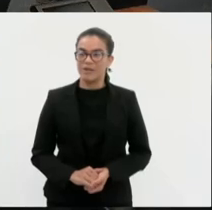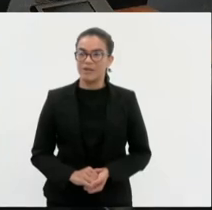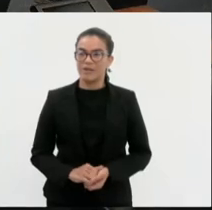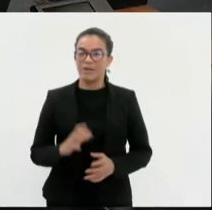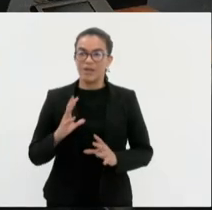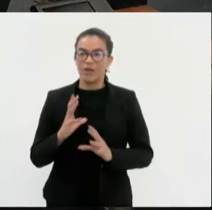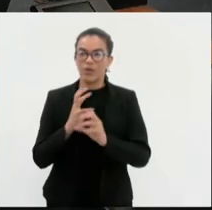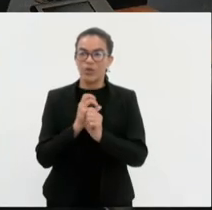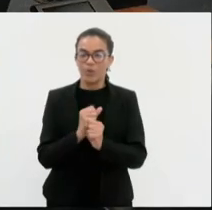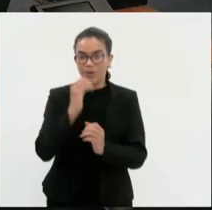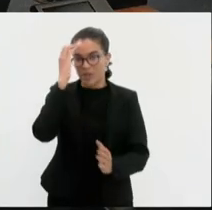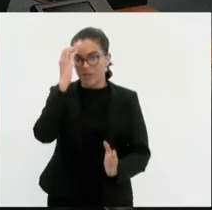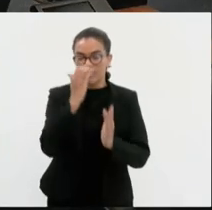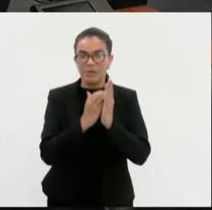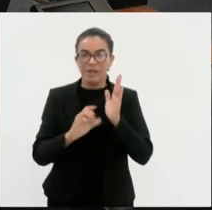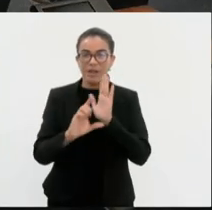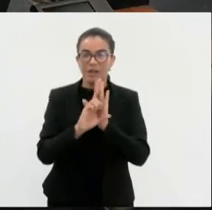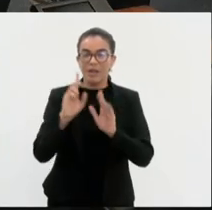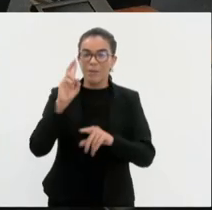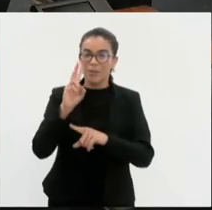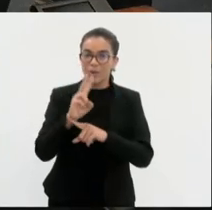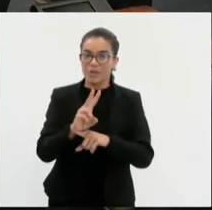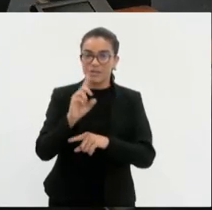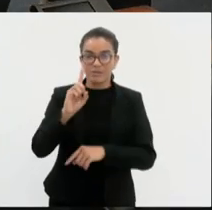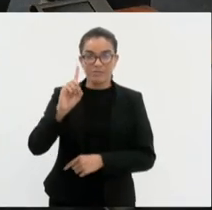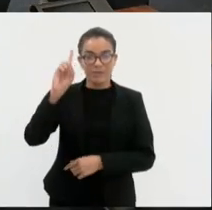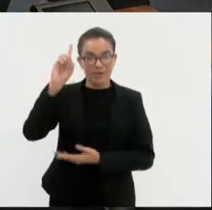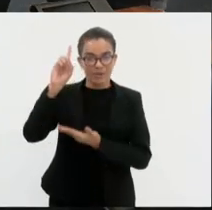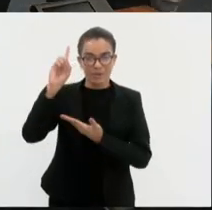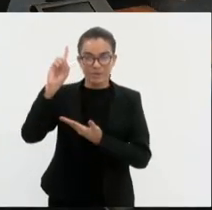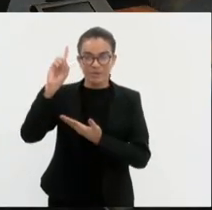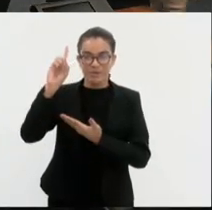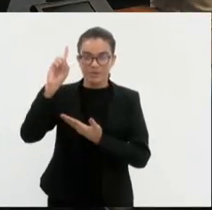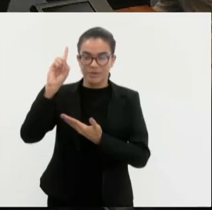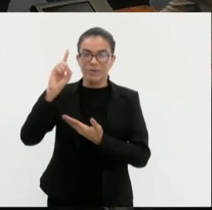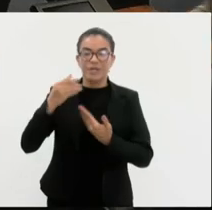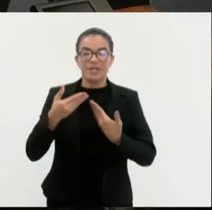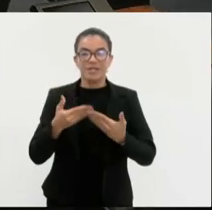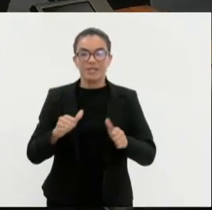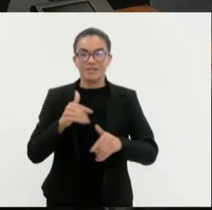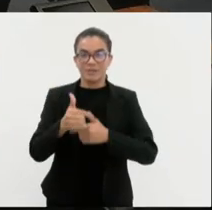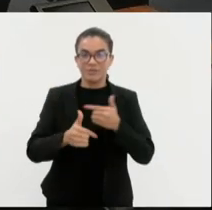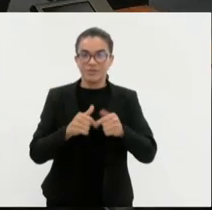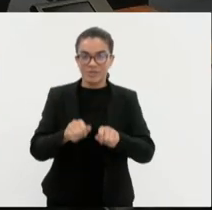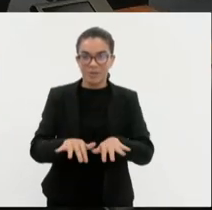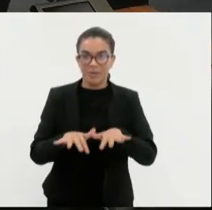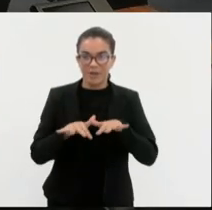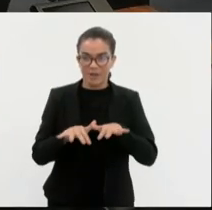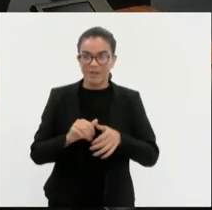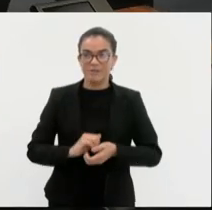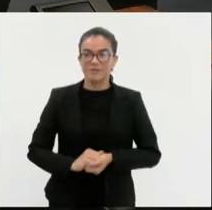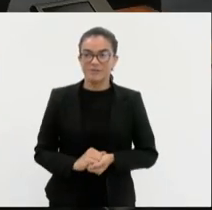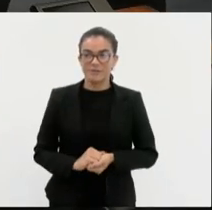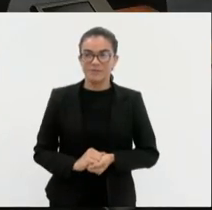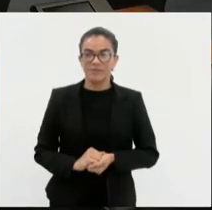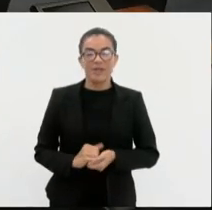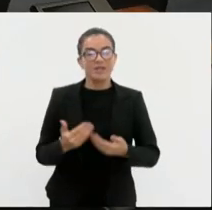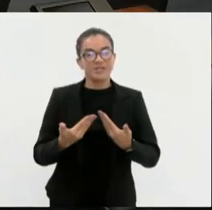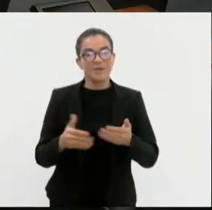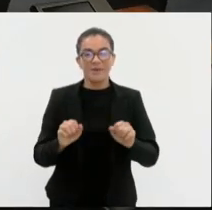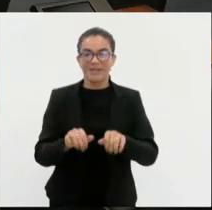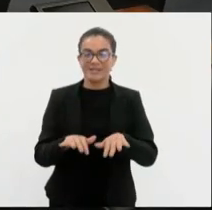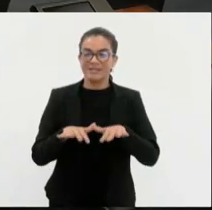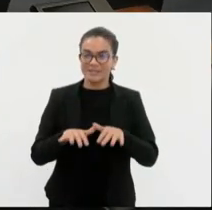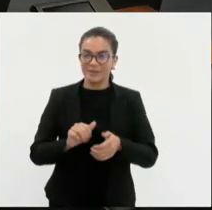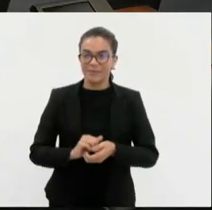havendo o número legal e sobre a proteção de Deus iniciamos os nossos trabalhos está aberta